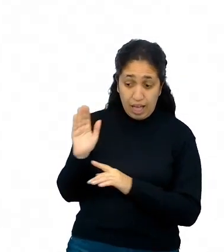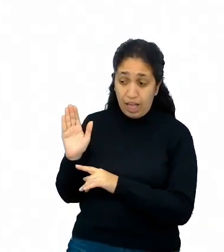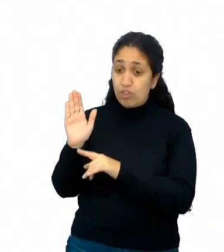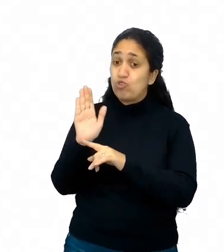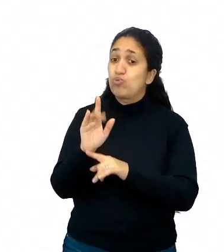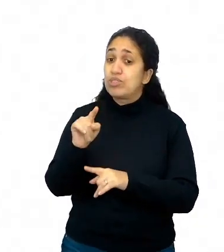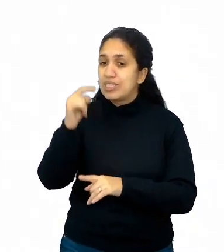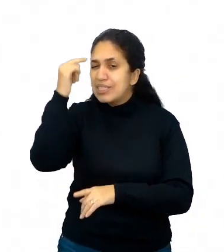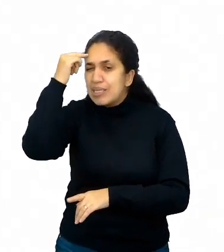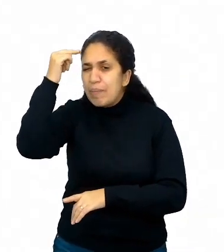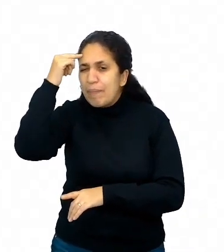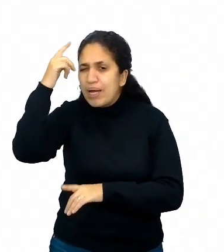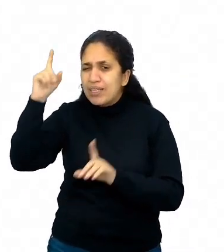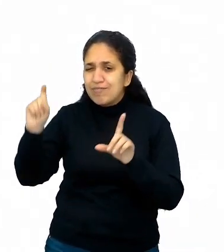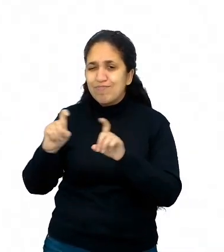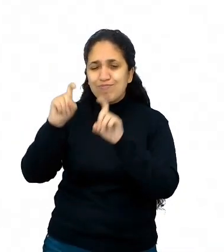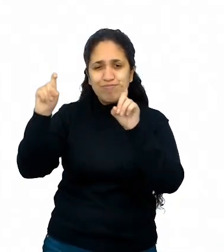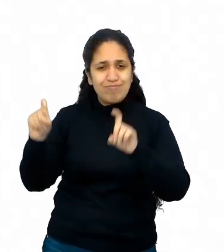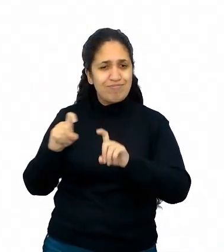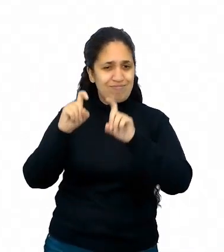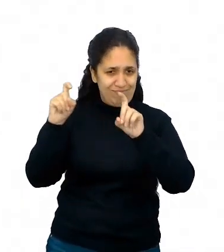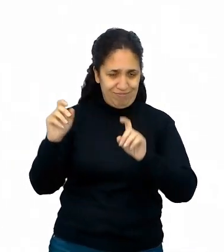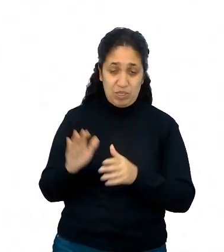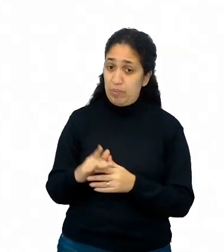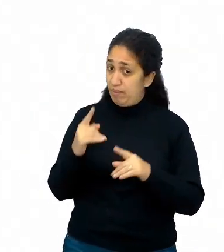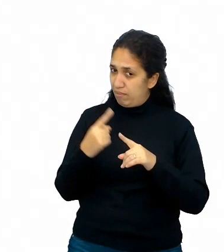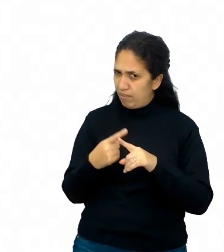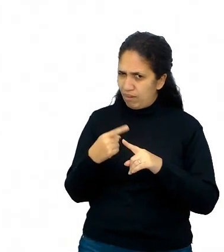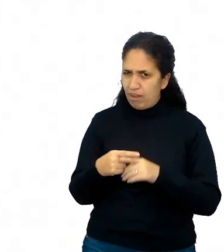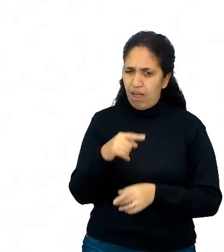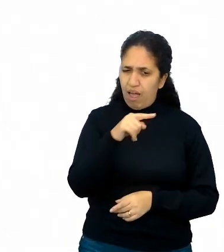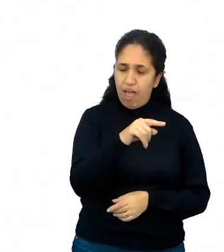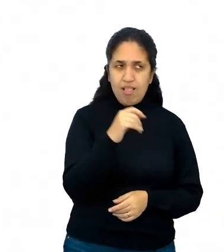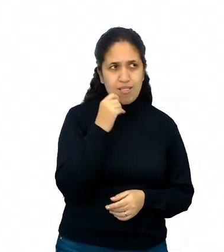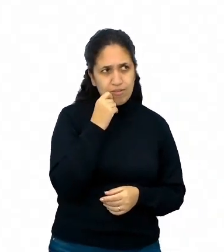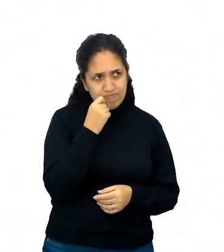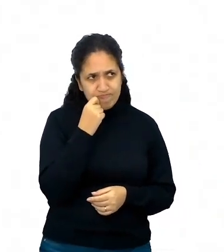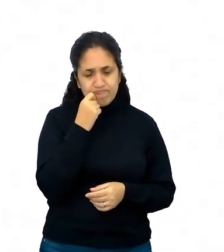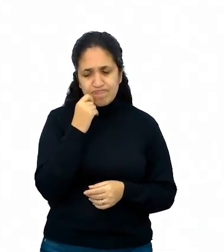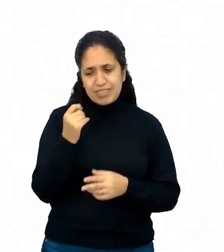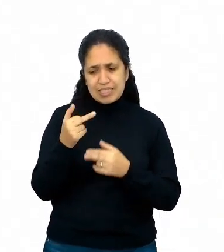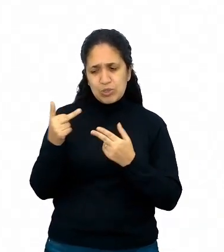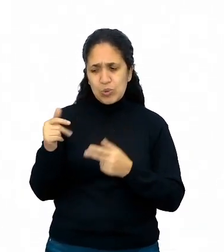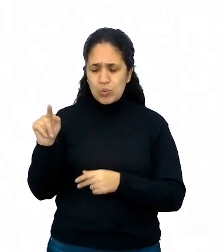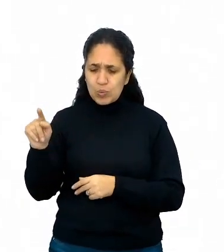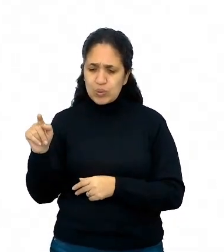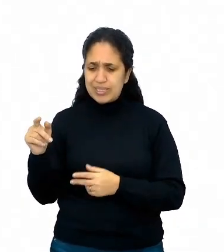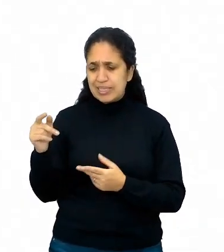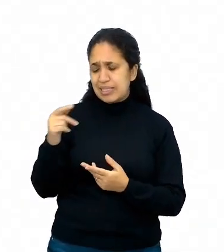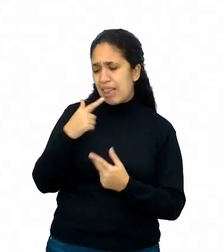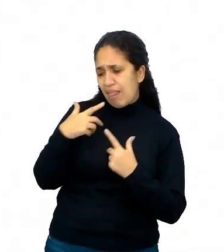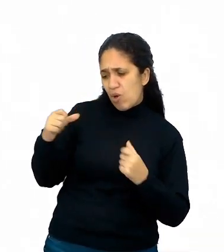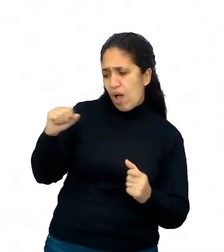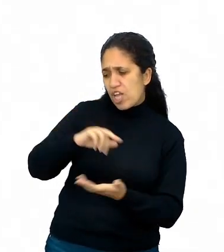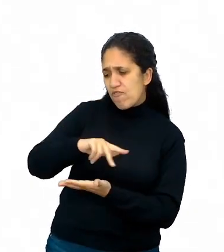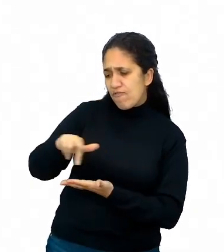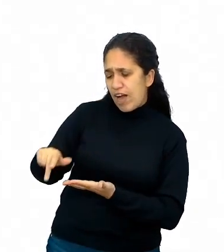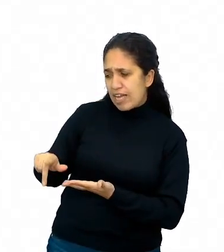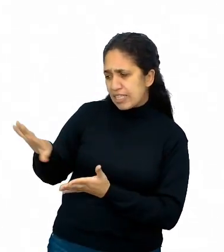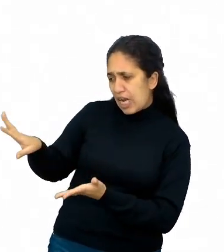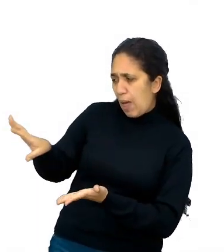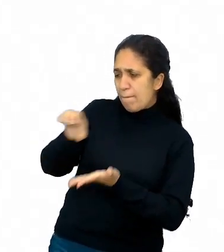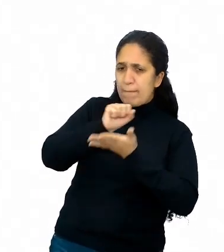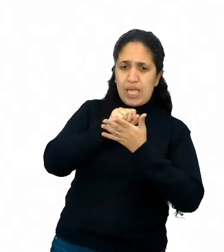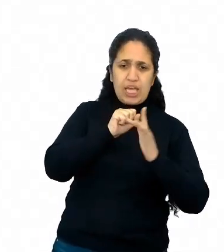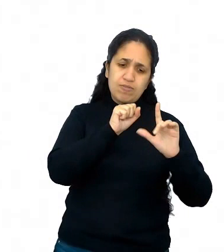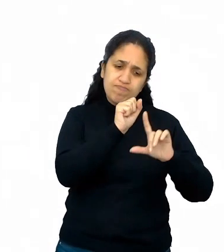para o pensamento computacional. Por quê? Porque ela traduz uma situação dada em outras linguagens. Eu já não falei